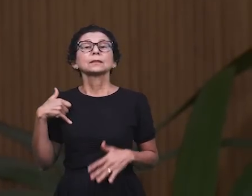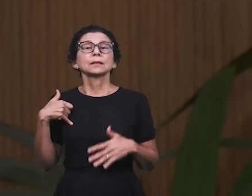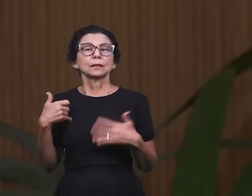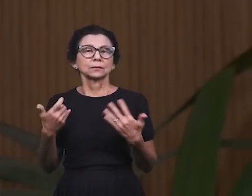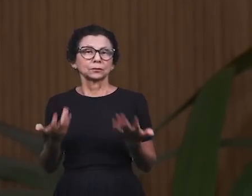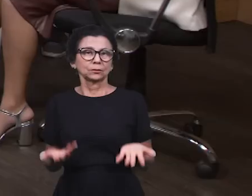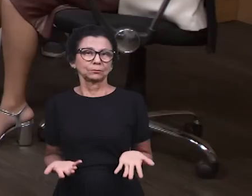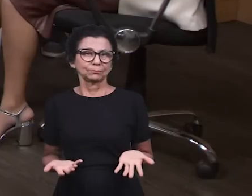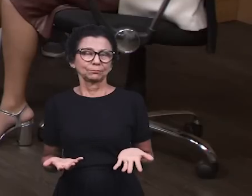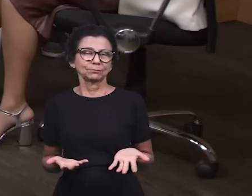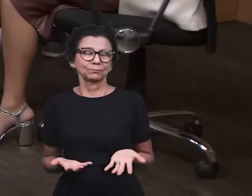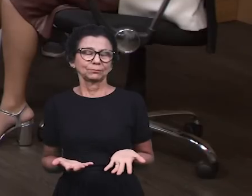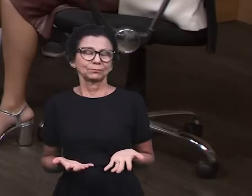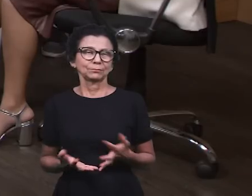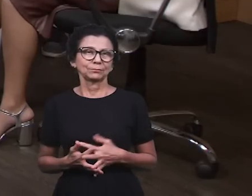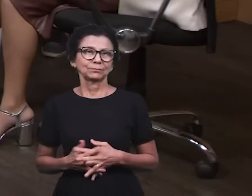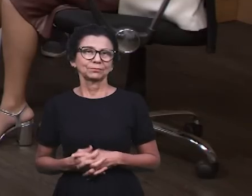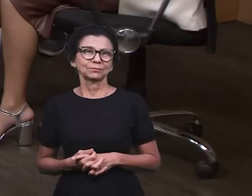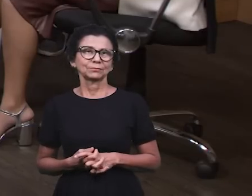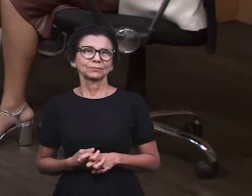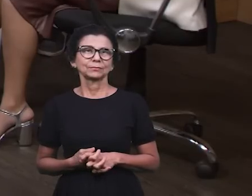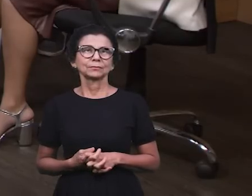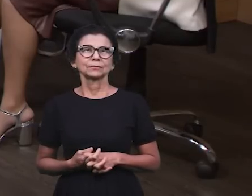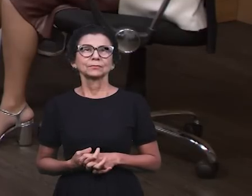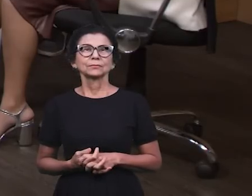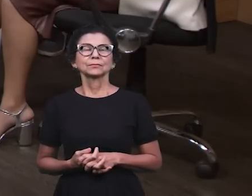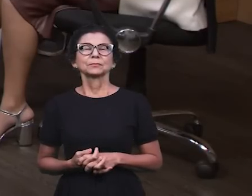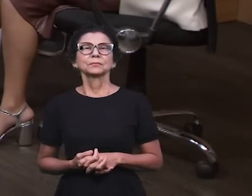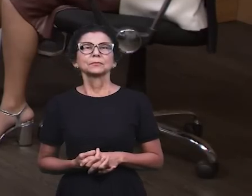do grupo? E aí, João? Bom,